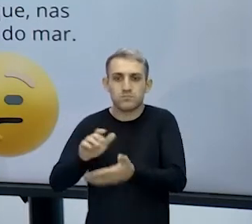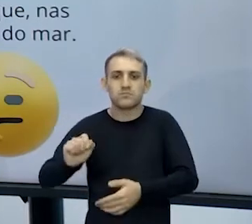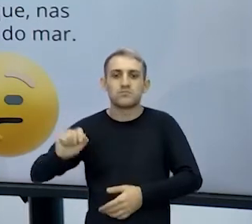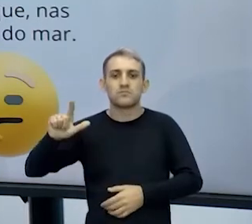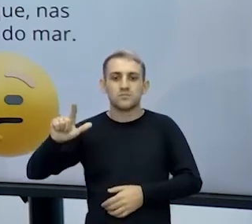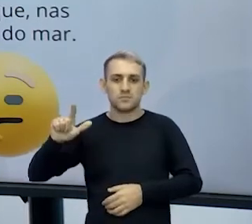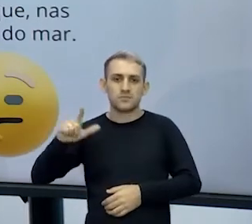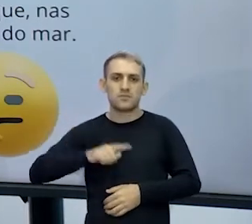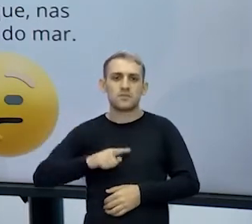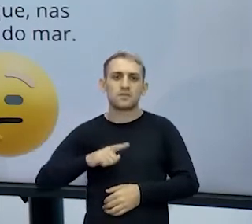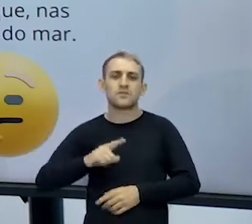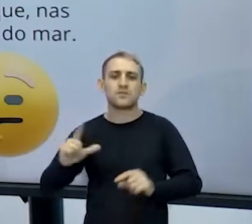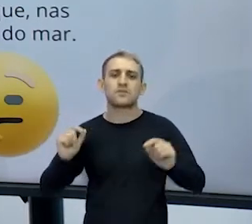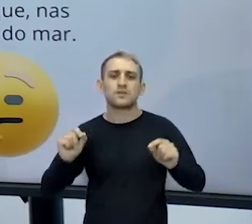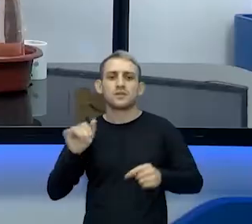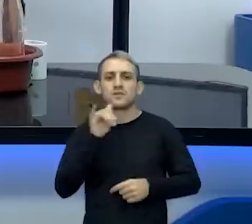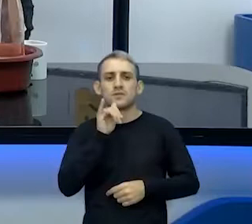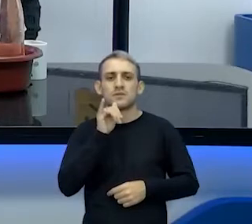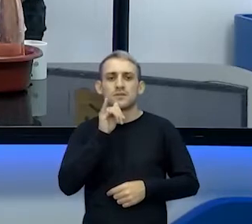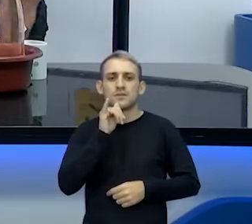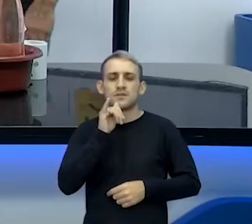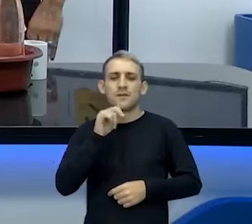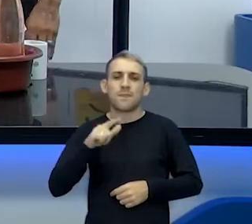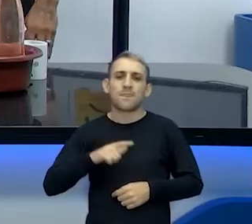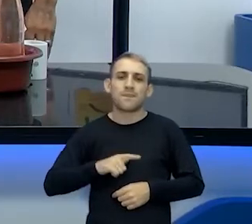aí... quem já viu